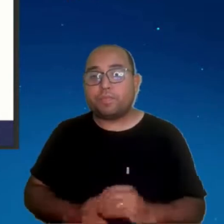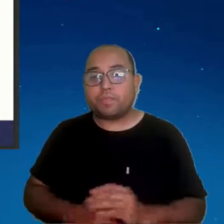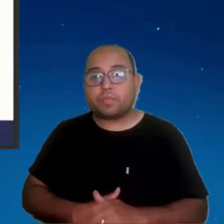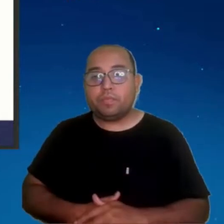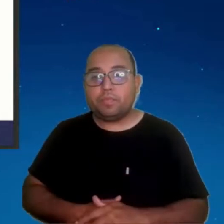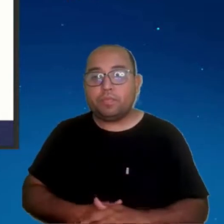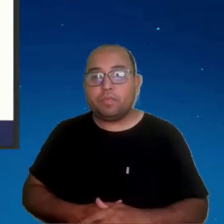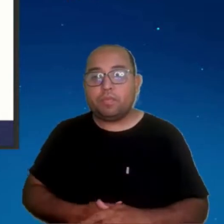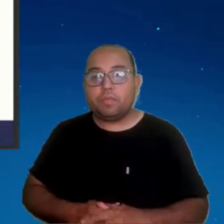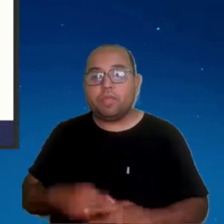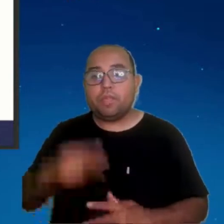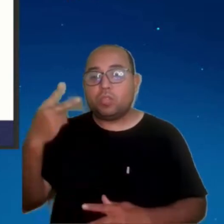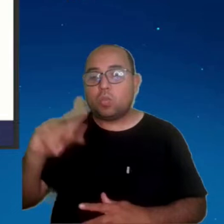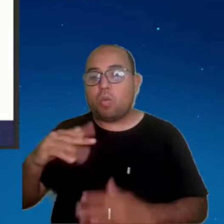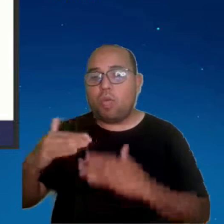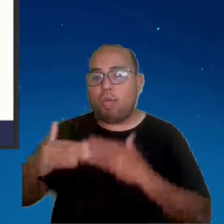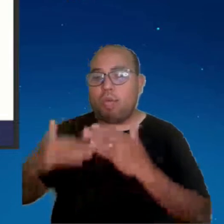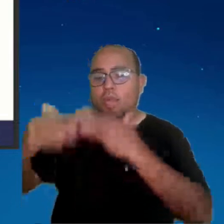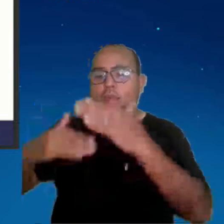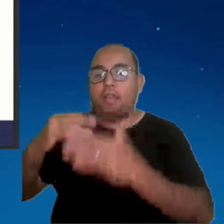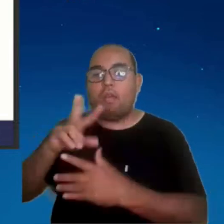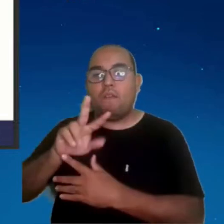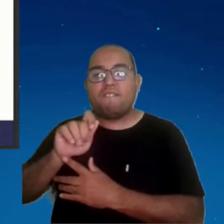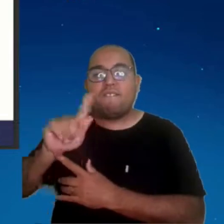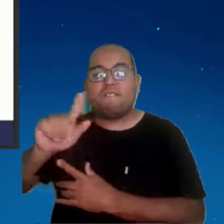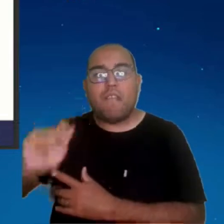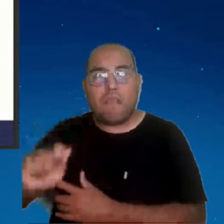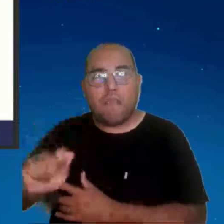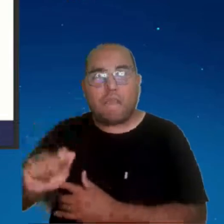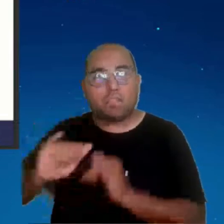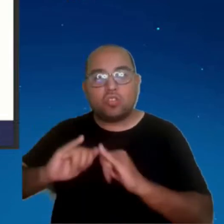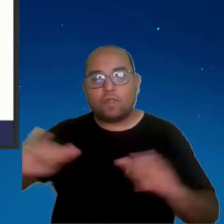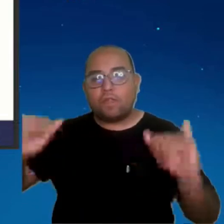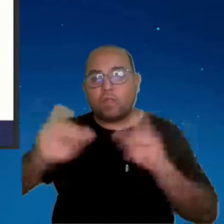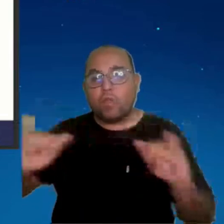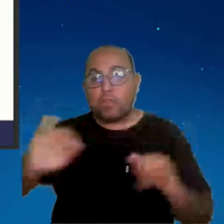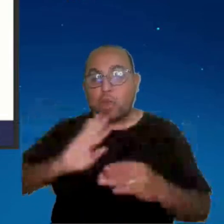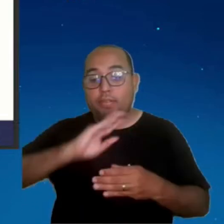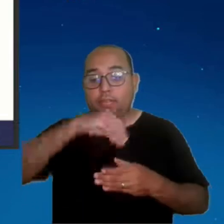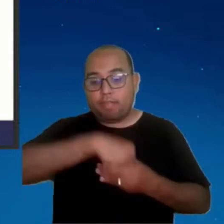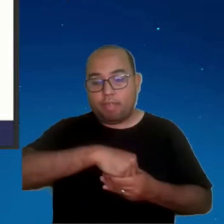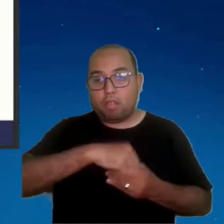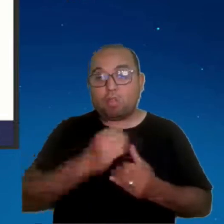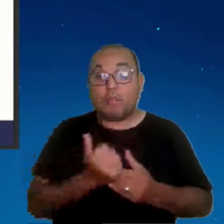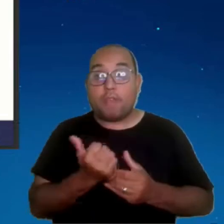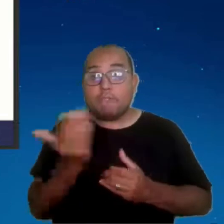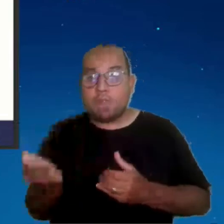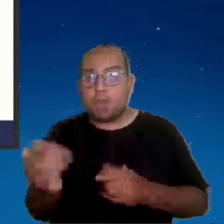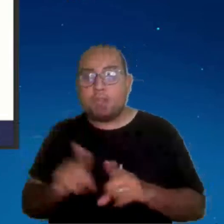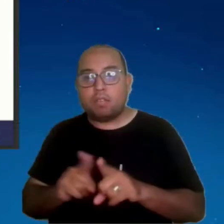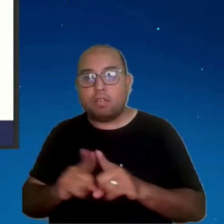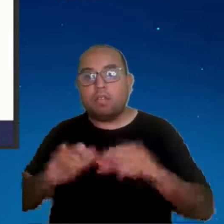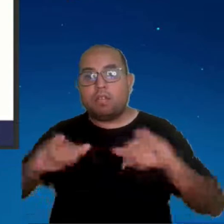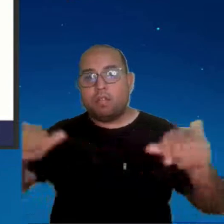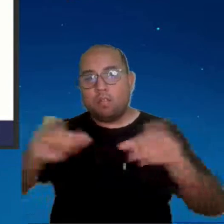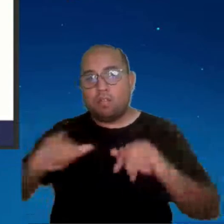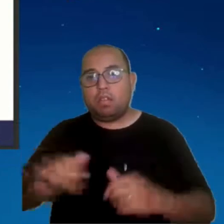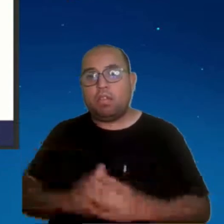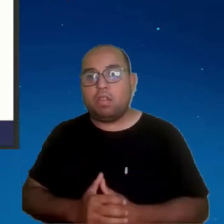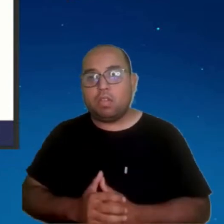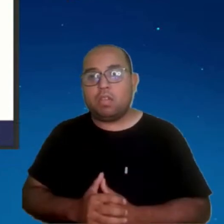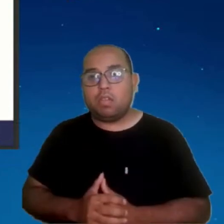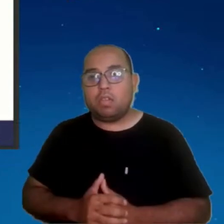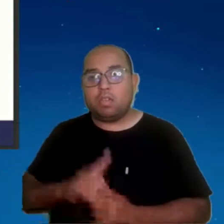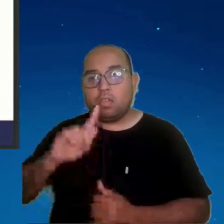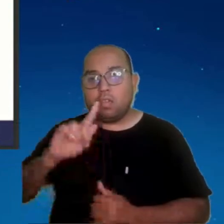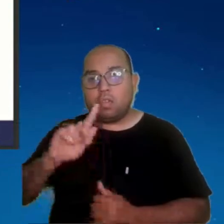assim, as suas carreiras, as suas vagas, divulgação, tanto para interno quanto para externo. Eu gosto muito da Gilp, eles fazem